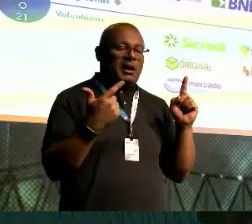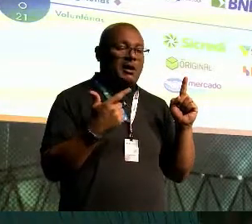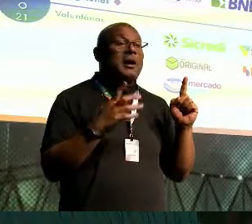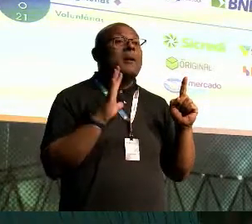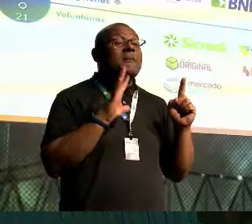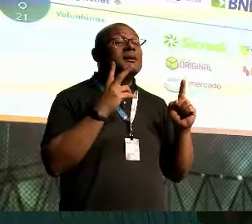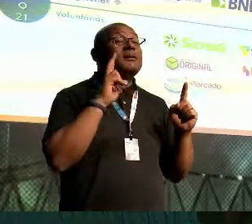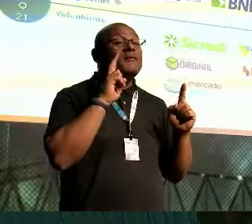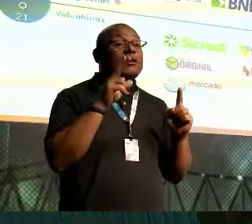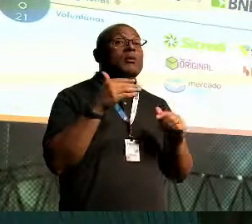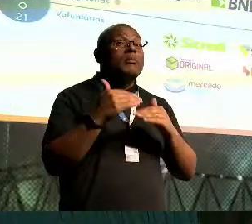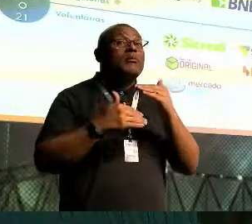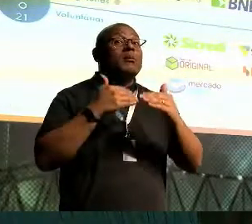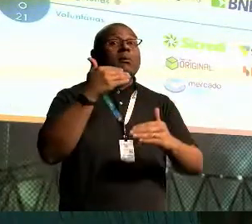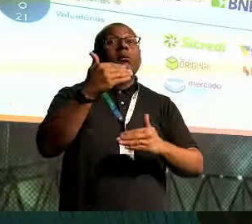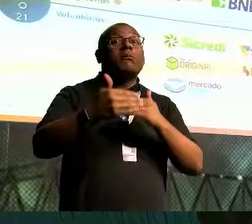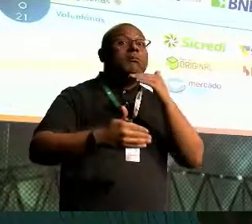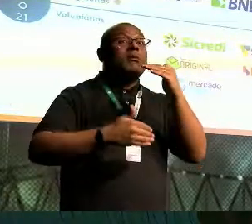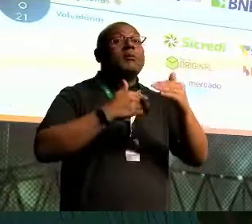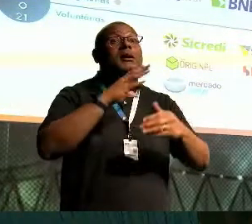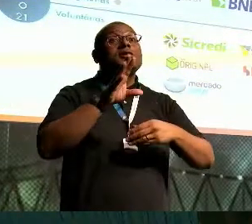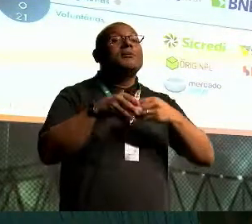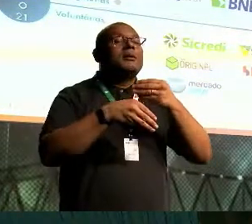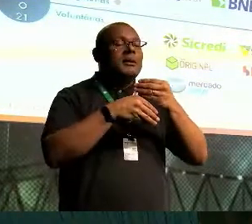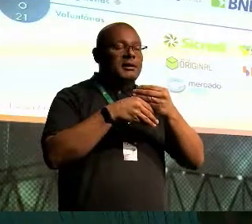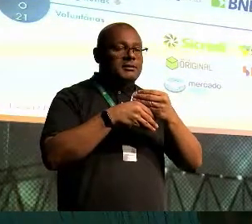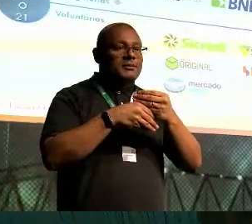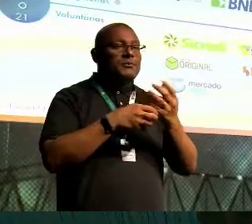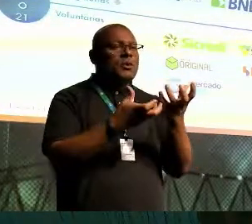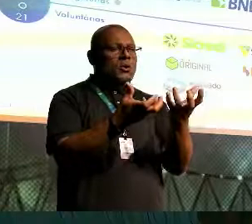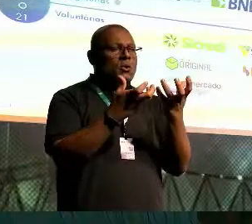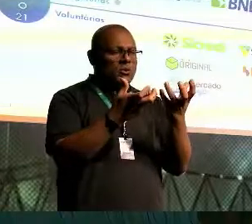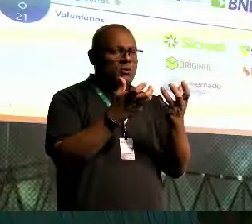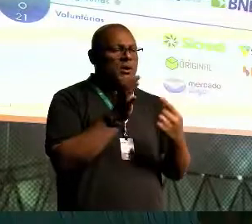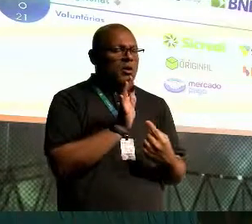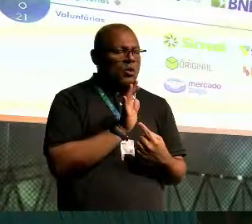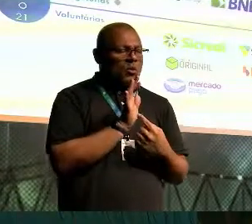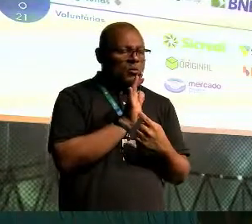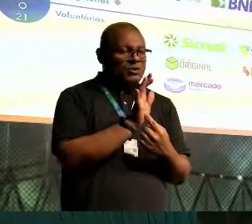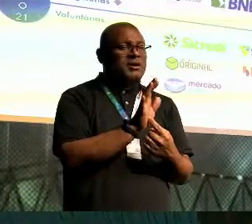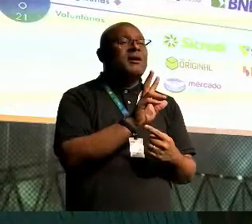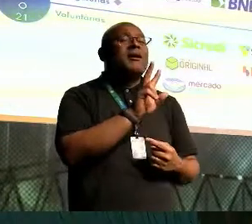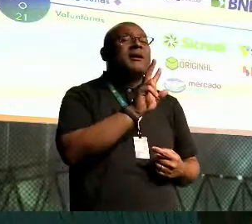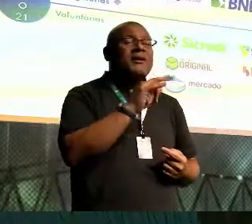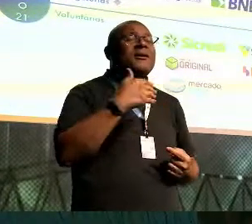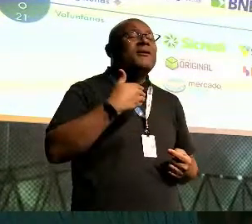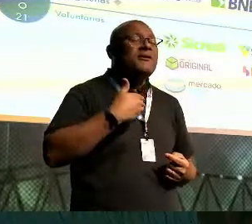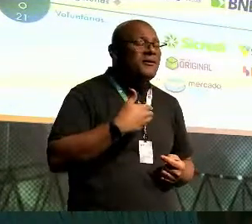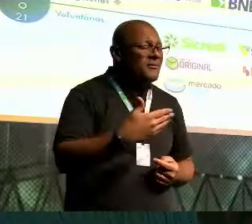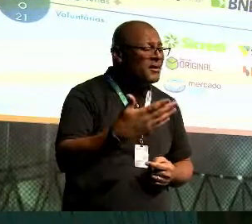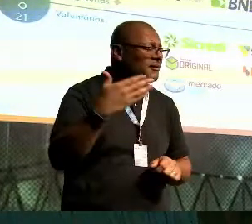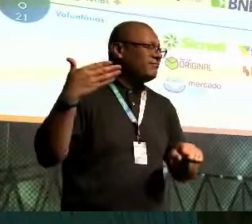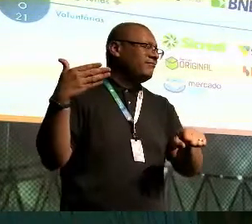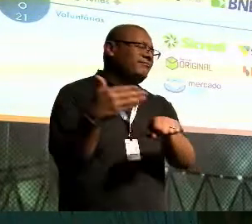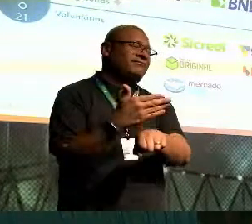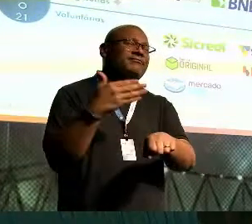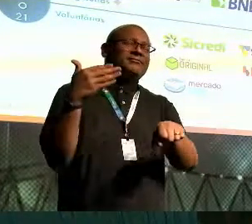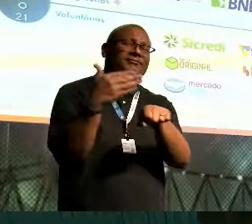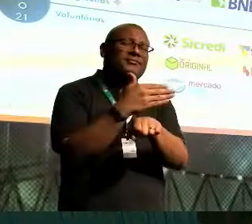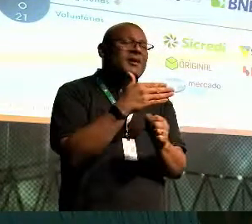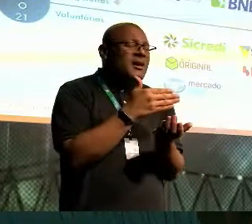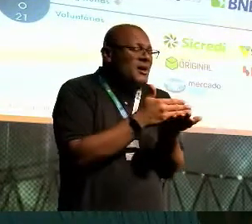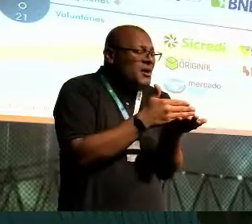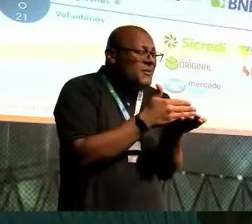está vendo sinais de certificação, de implementação. O que eu quero trazer aqui é que ainda vai chegar muita gente. A gente está só